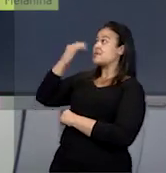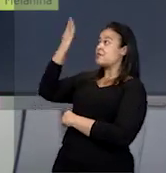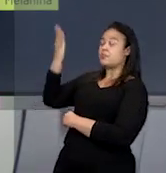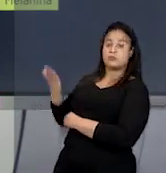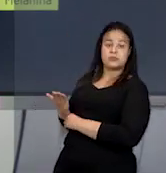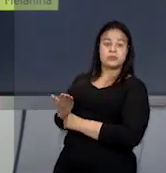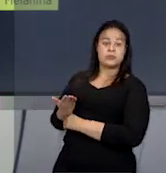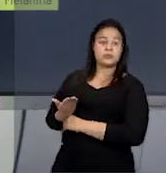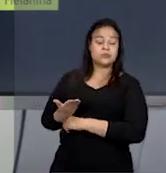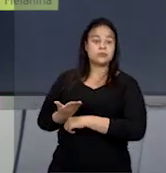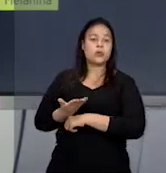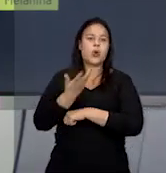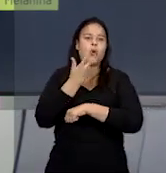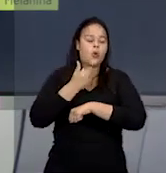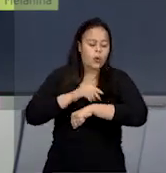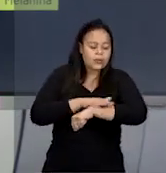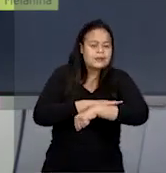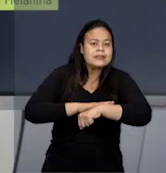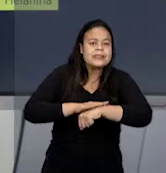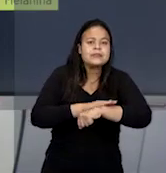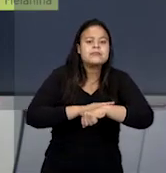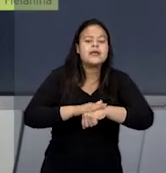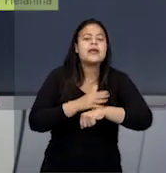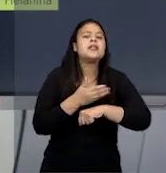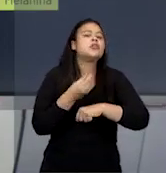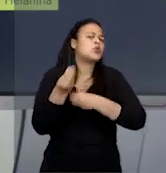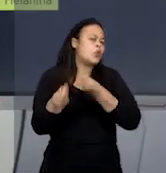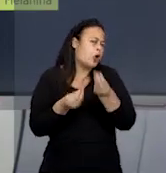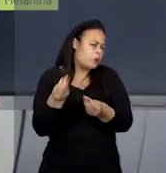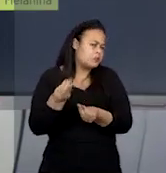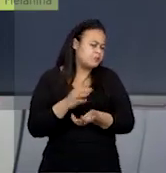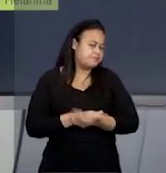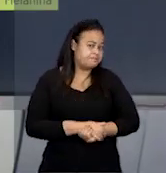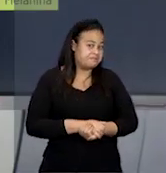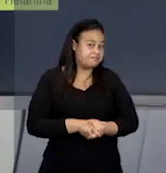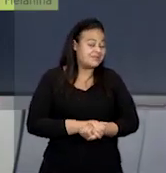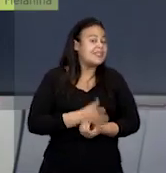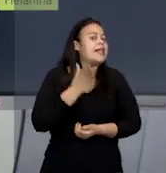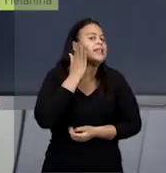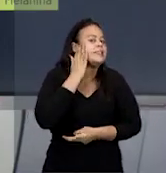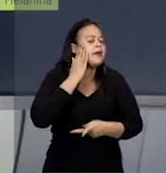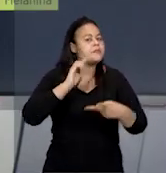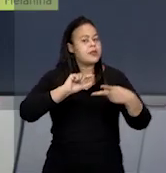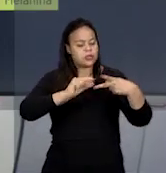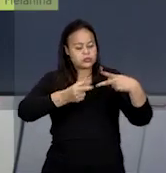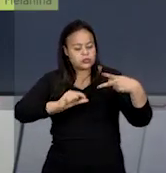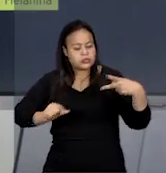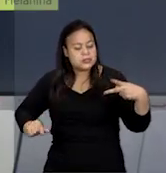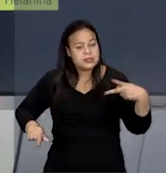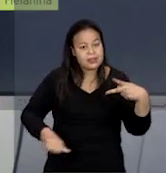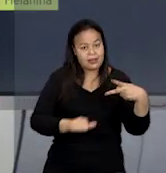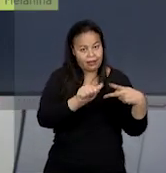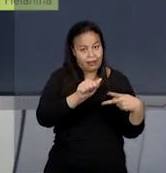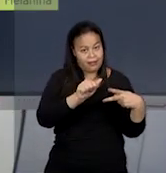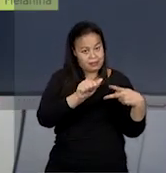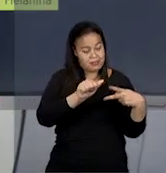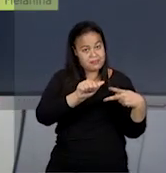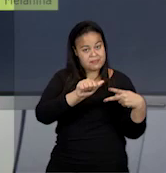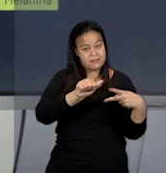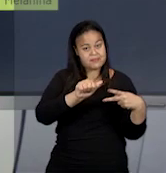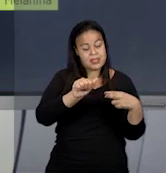pigmentação aí da nossa pele. Nós sabemos que o gene A, por exemplo, um determinado gene, ele vai